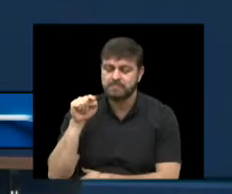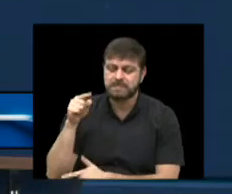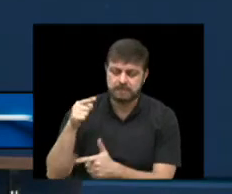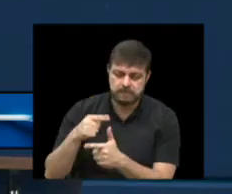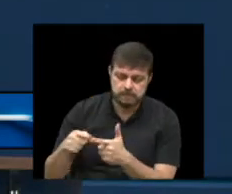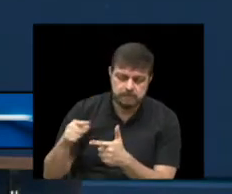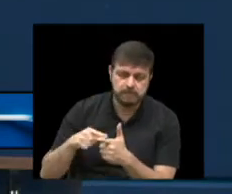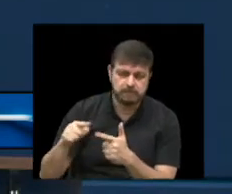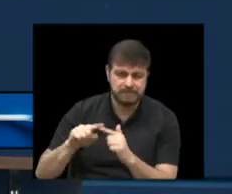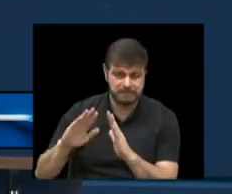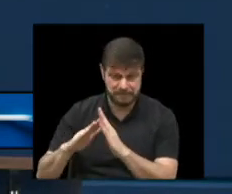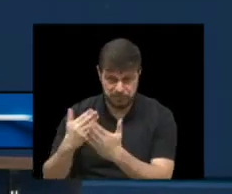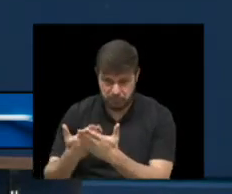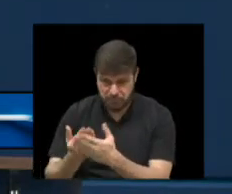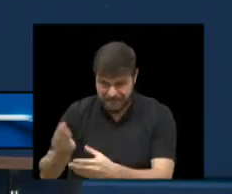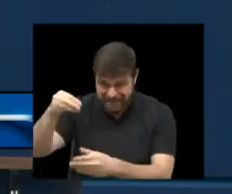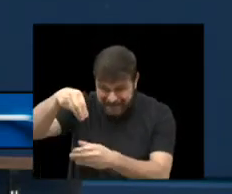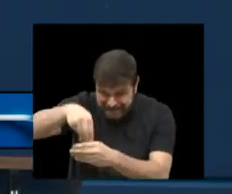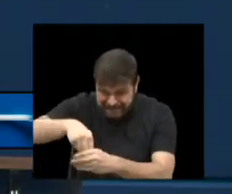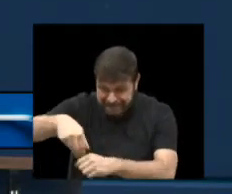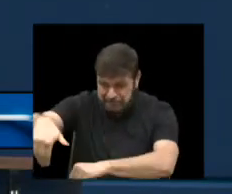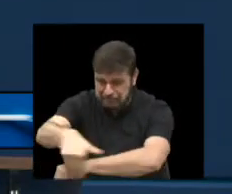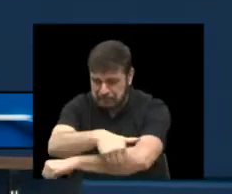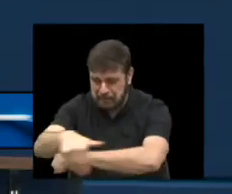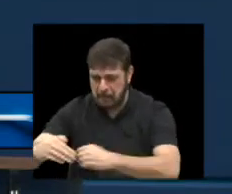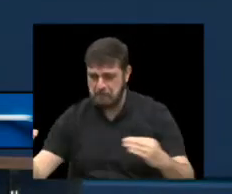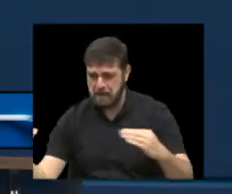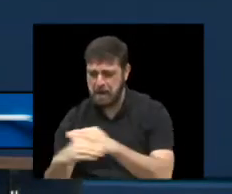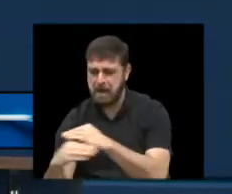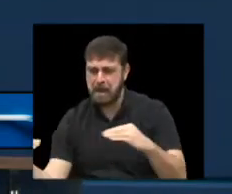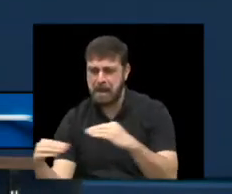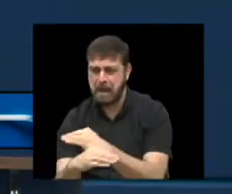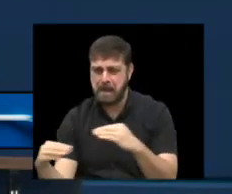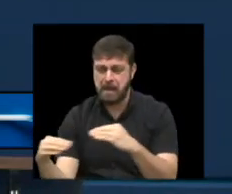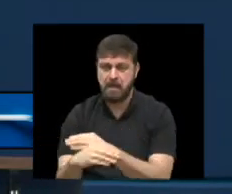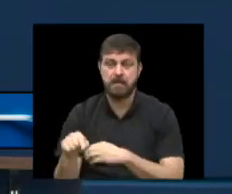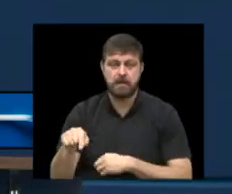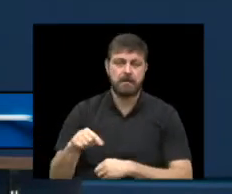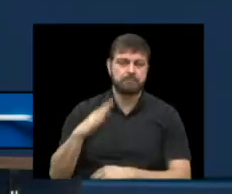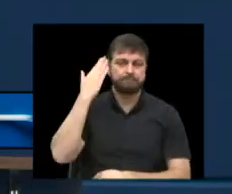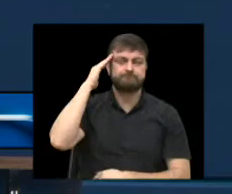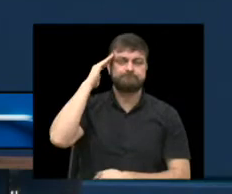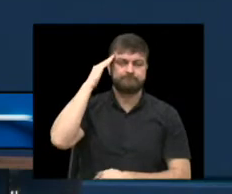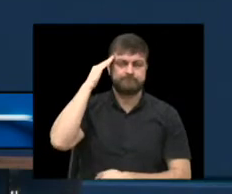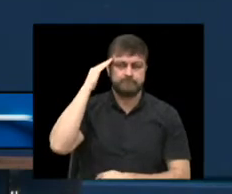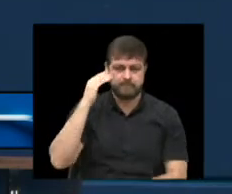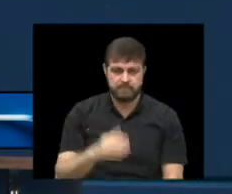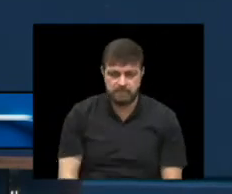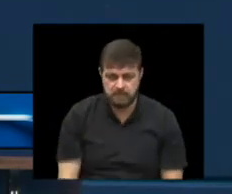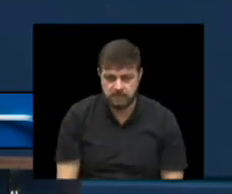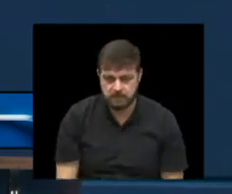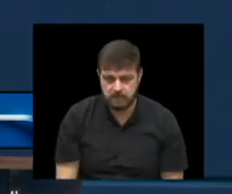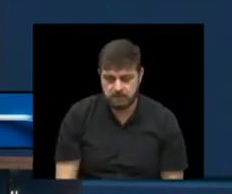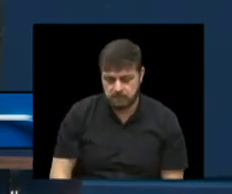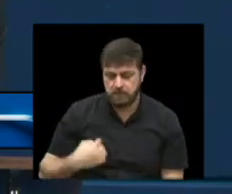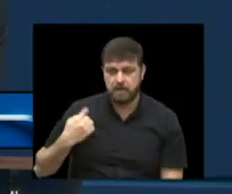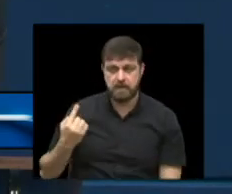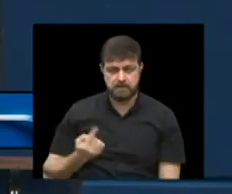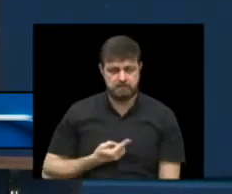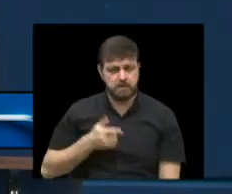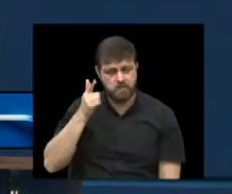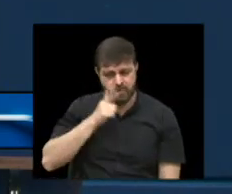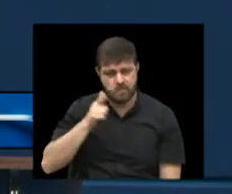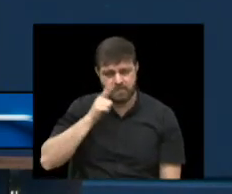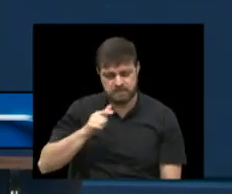problema, o que isso iria acarretar. Então, ele entendeu, e com certeza teremos um caminho